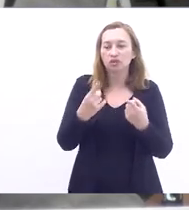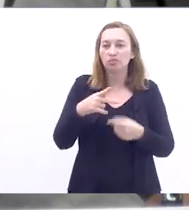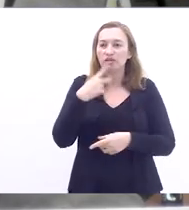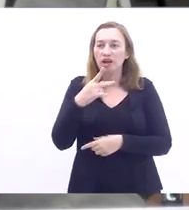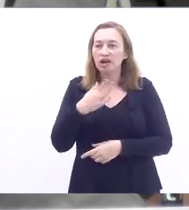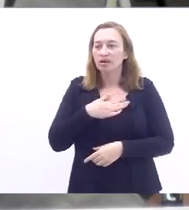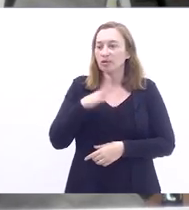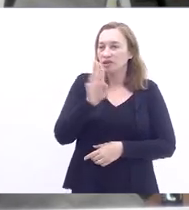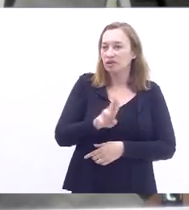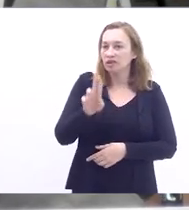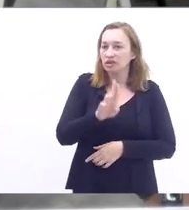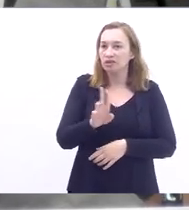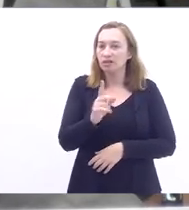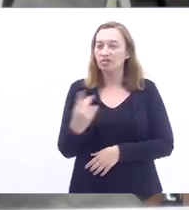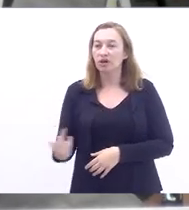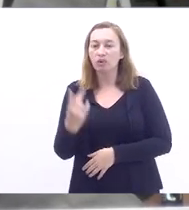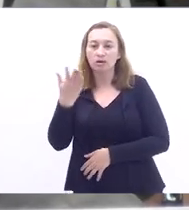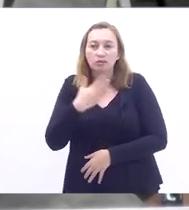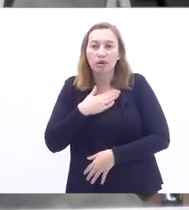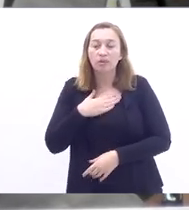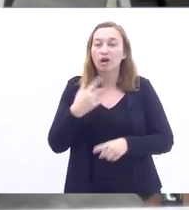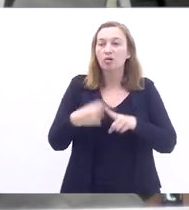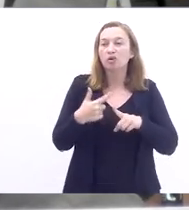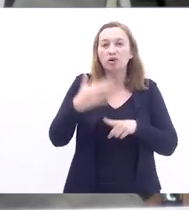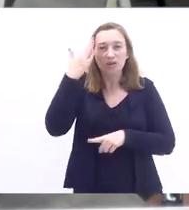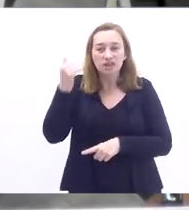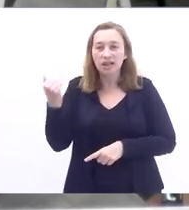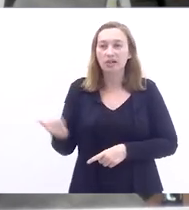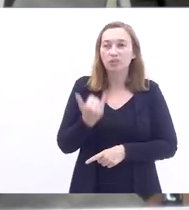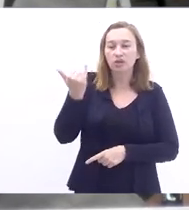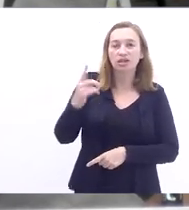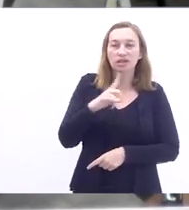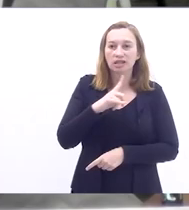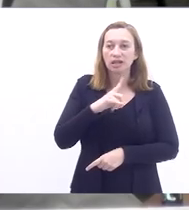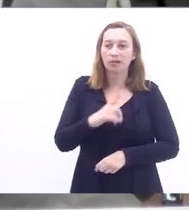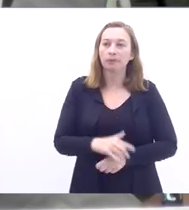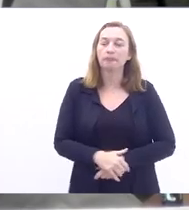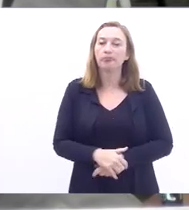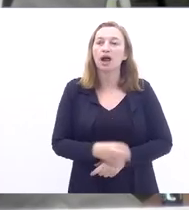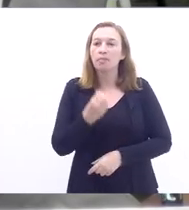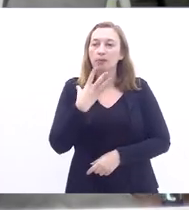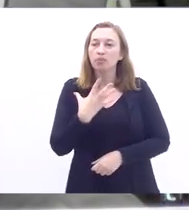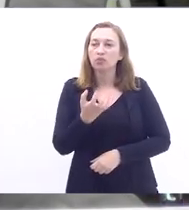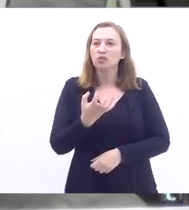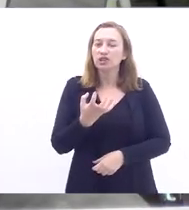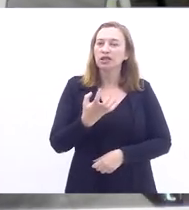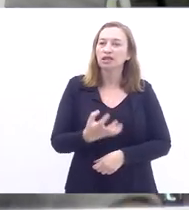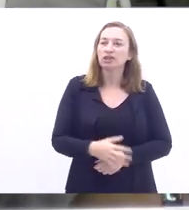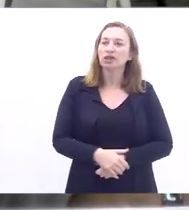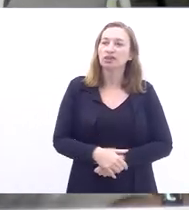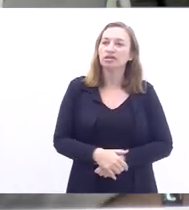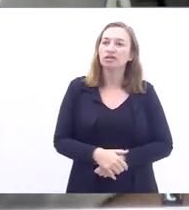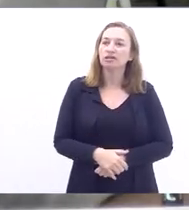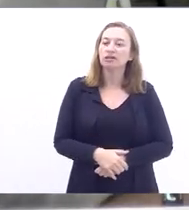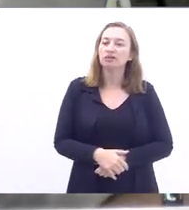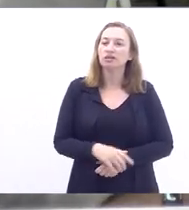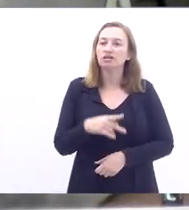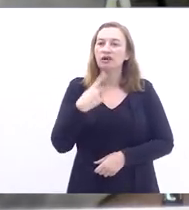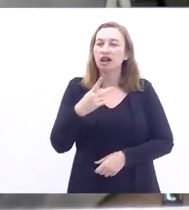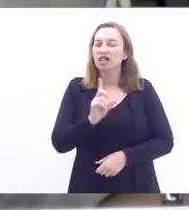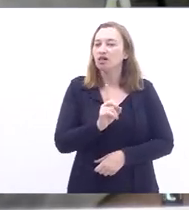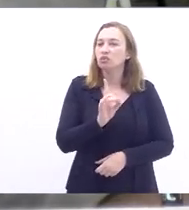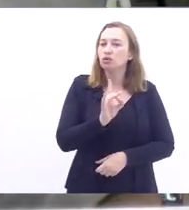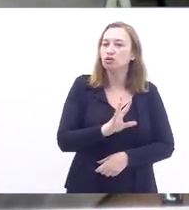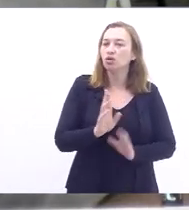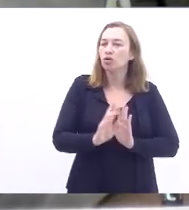é valoroso demais para mim porque eu sei qual a importância que ela tem bom eu queria falar não